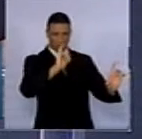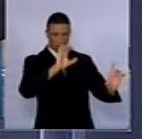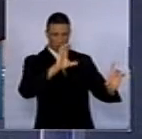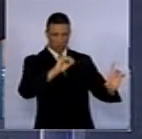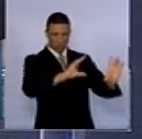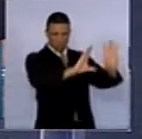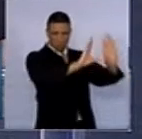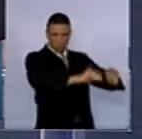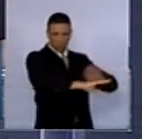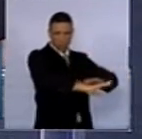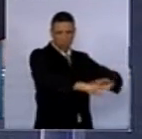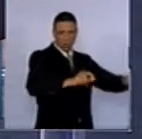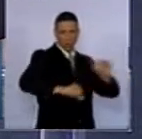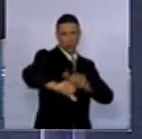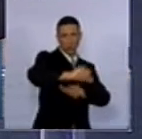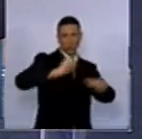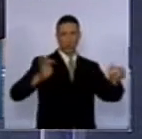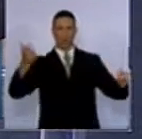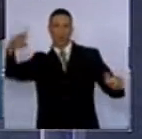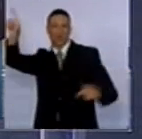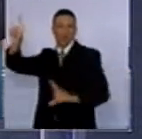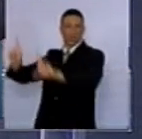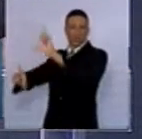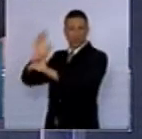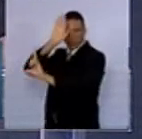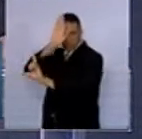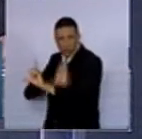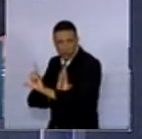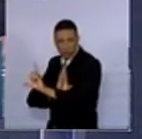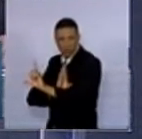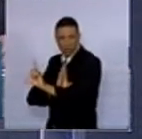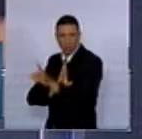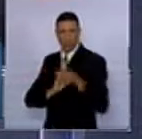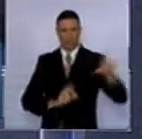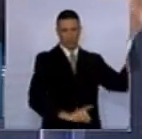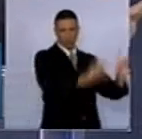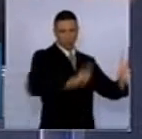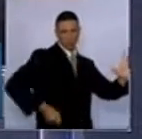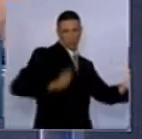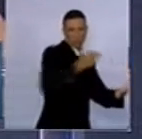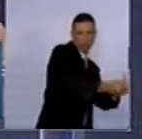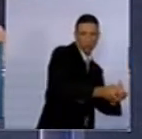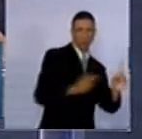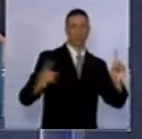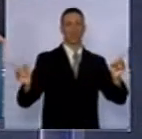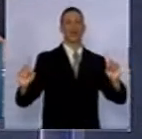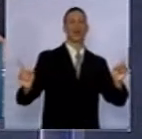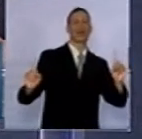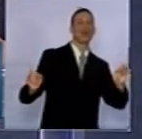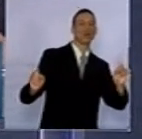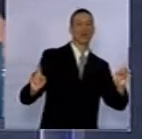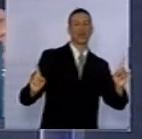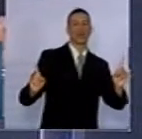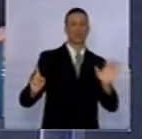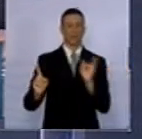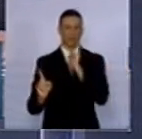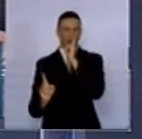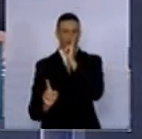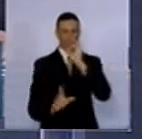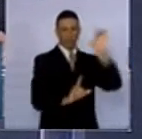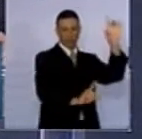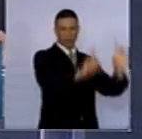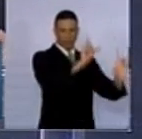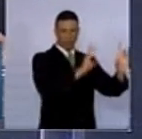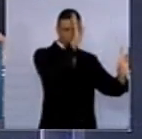tem mais assegurado o direito de assistir a TV aberta na TV por assinatura porque o que di a lei do seac é que a TV aberta